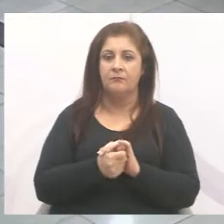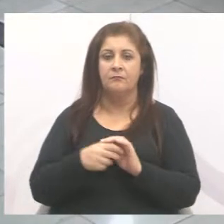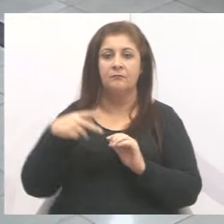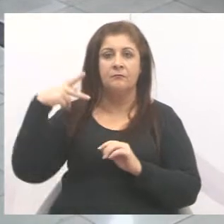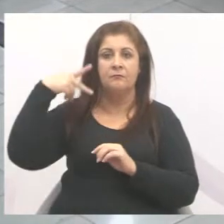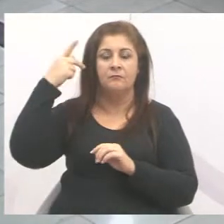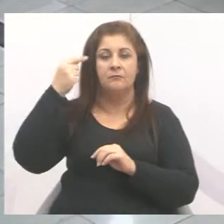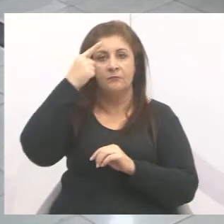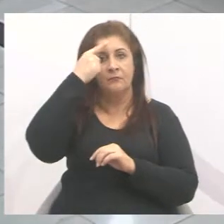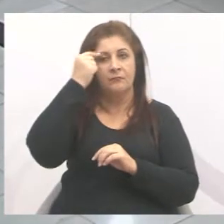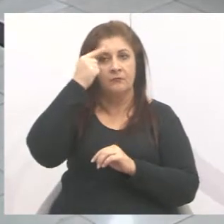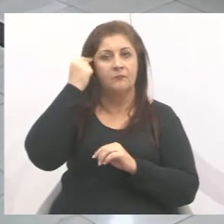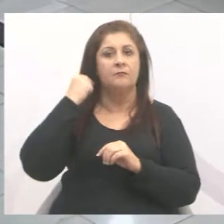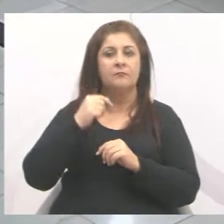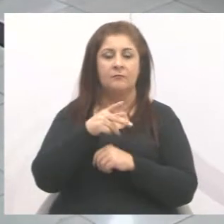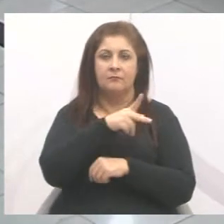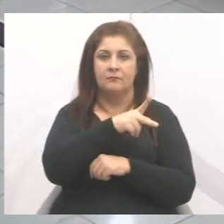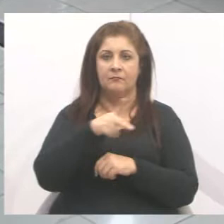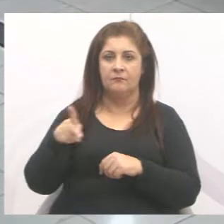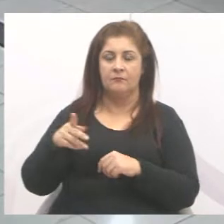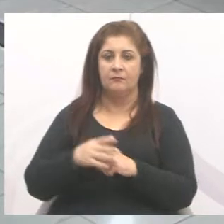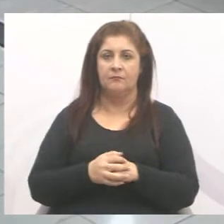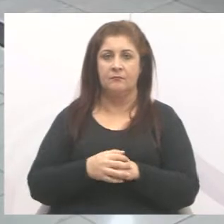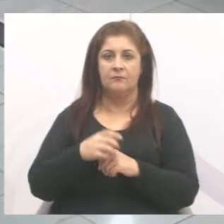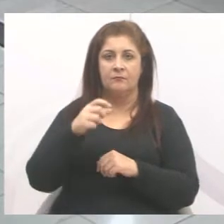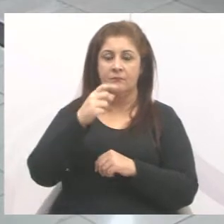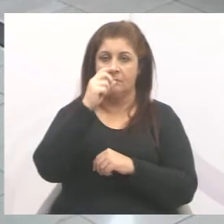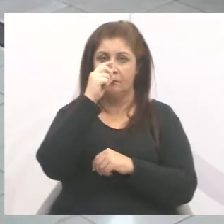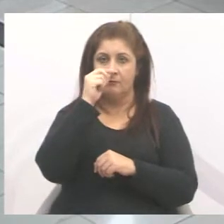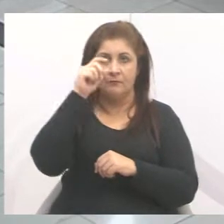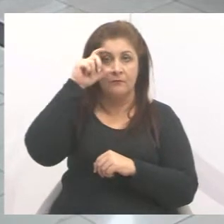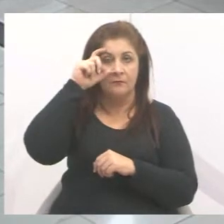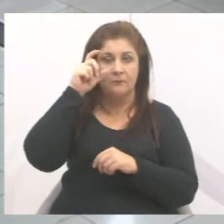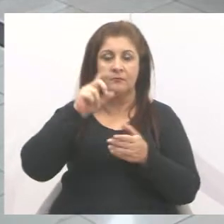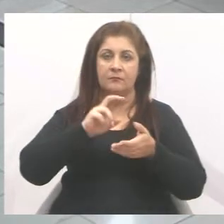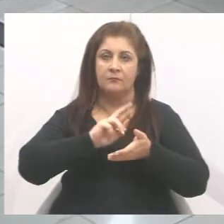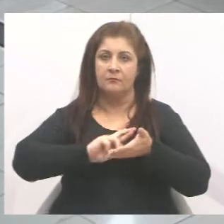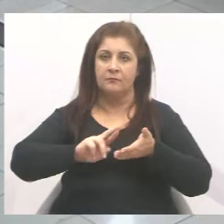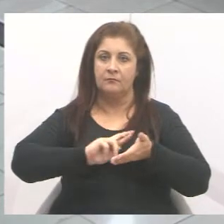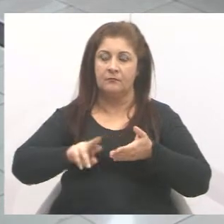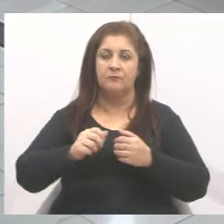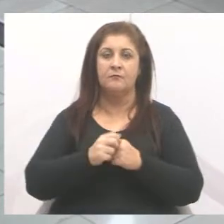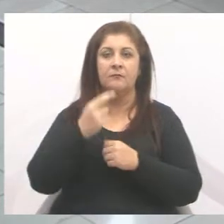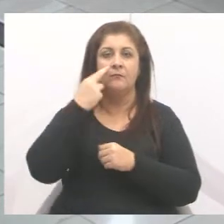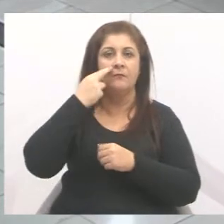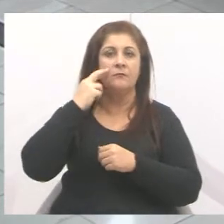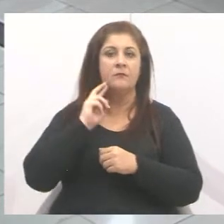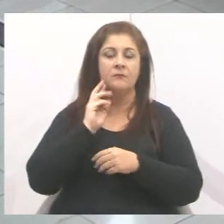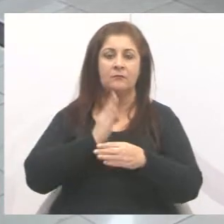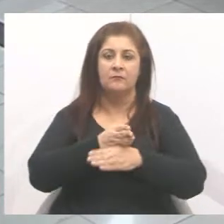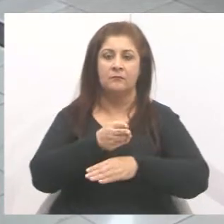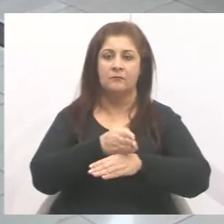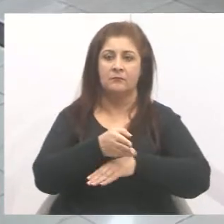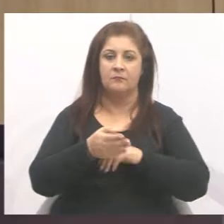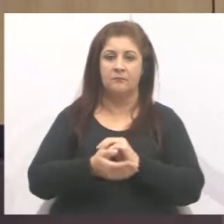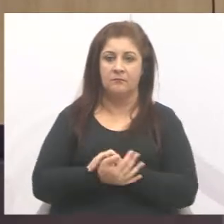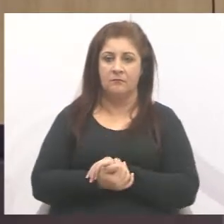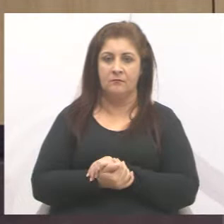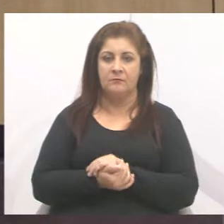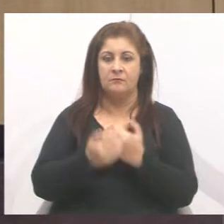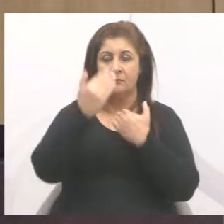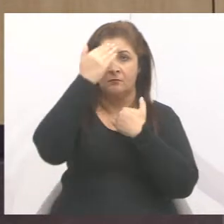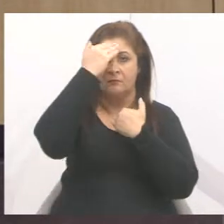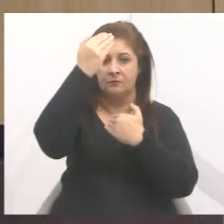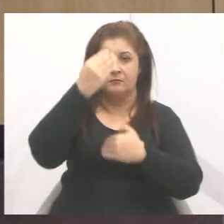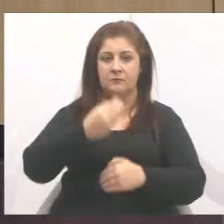vereadores Edgar Sasaki, presidente, Abner de Madureira, relator, Rogério Timóteo, membro. Agradeço